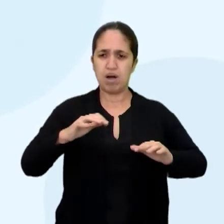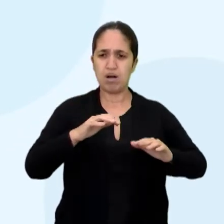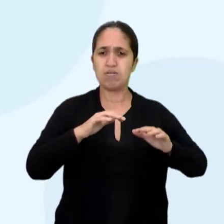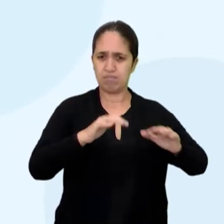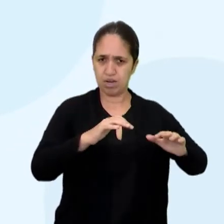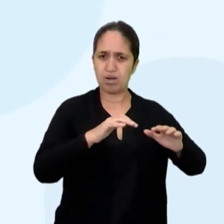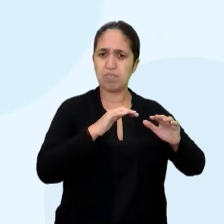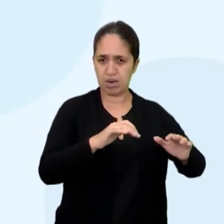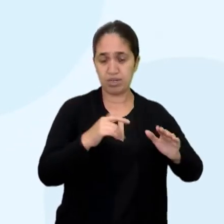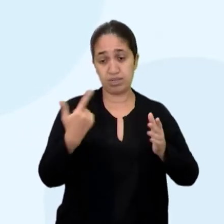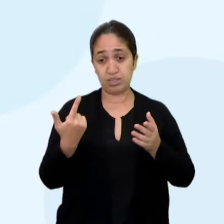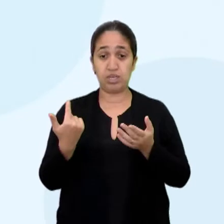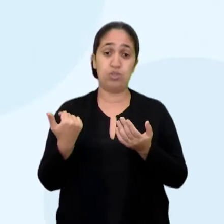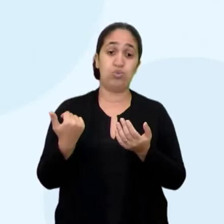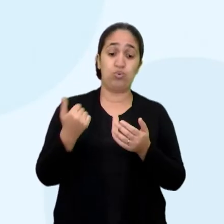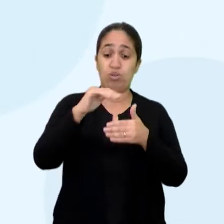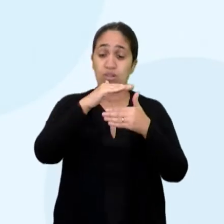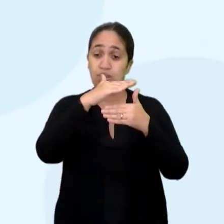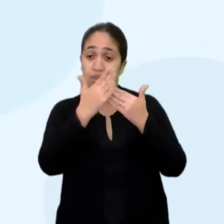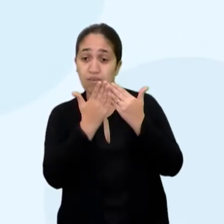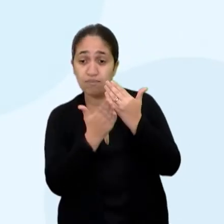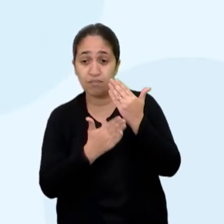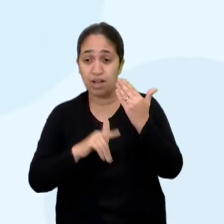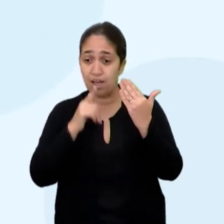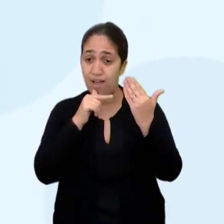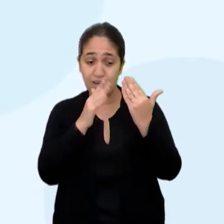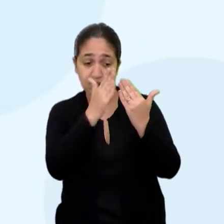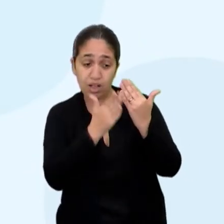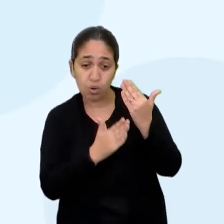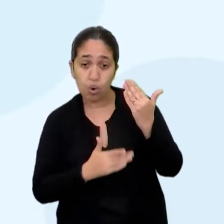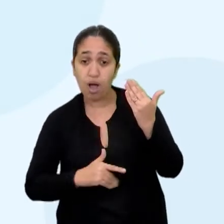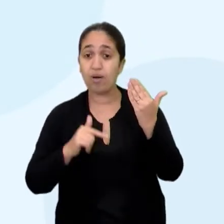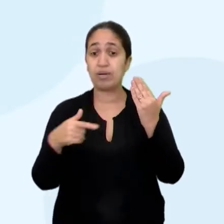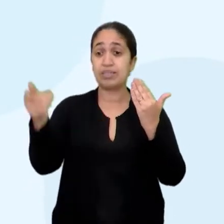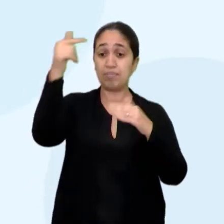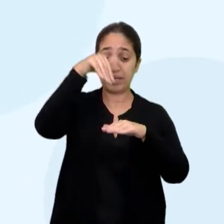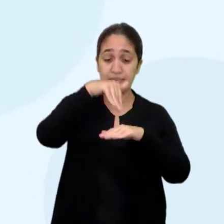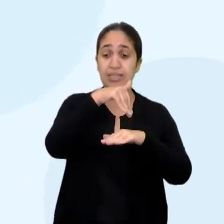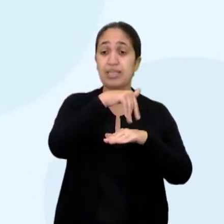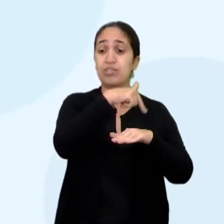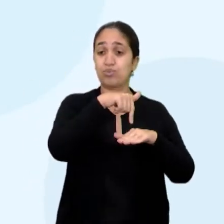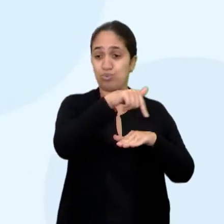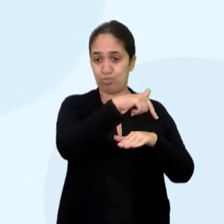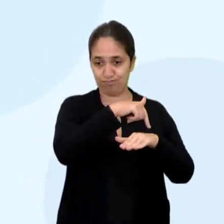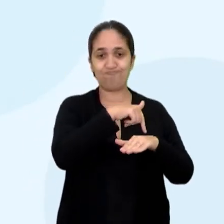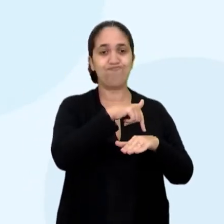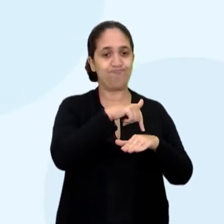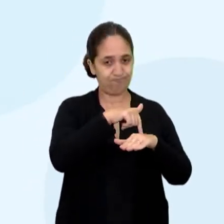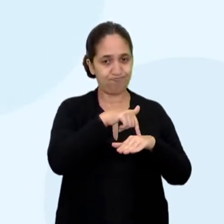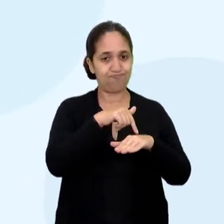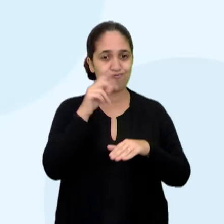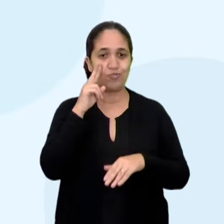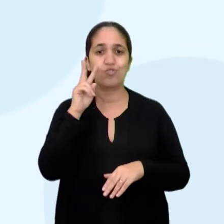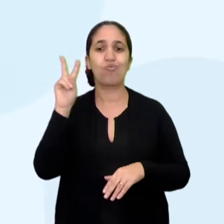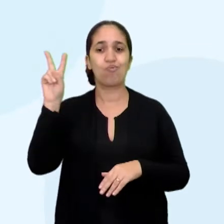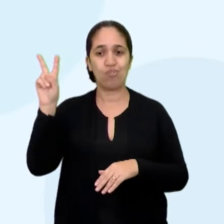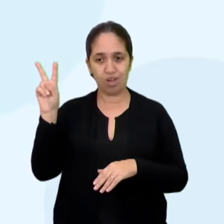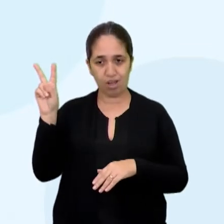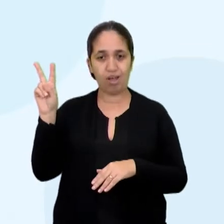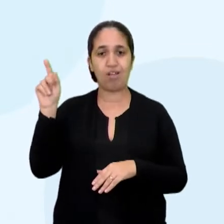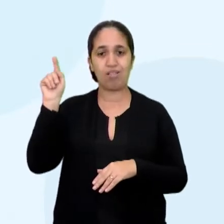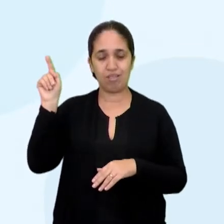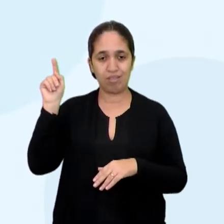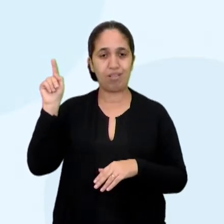na faixa litorânea como no oceano e também no continente japonês. Então vejam como é